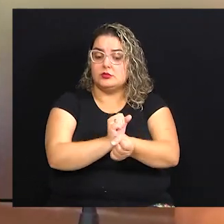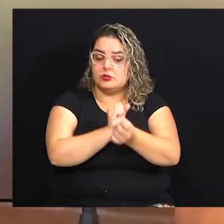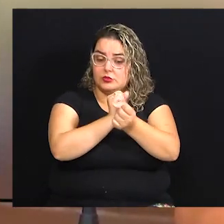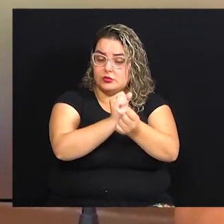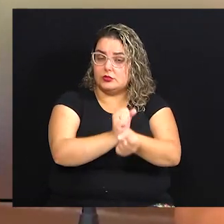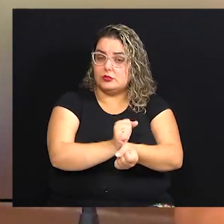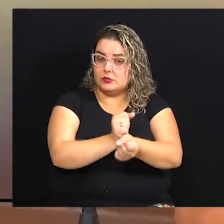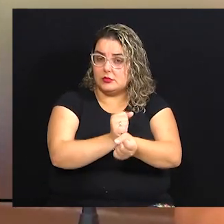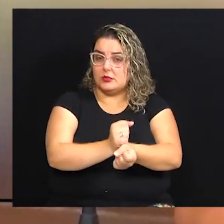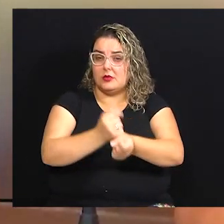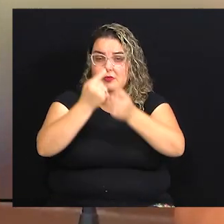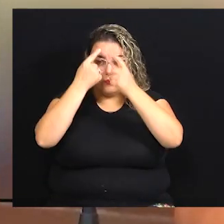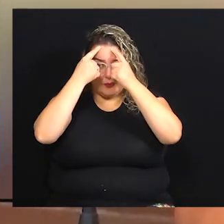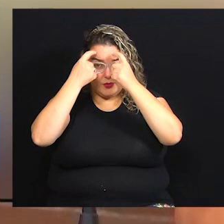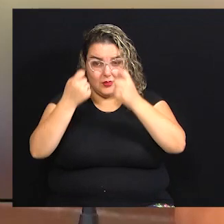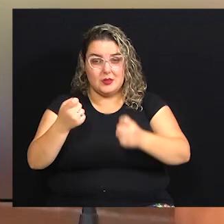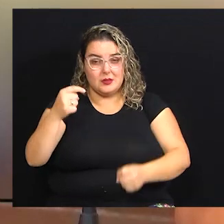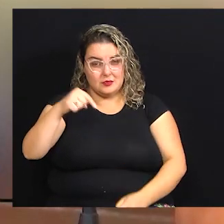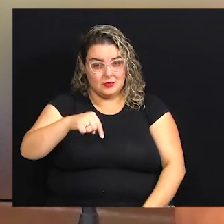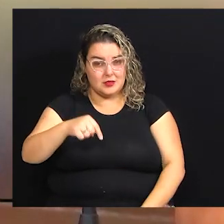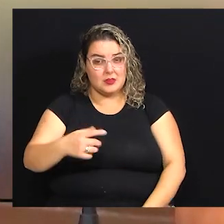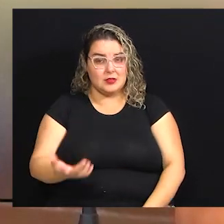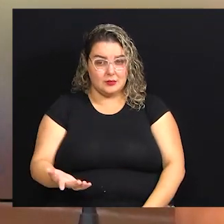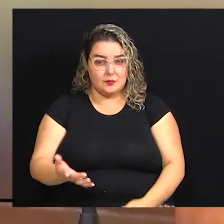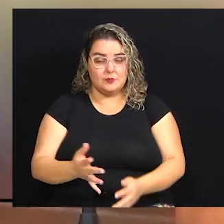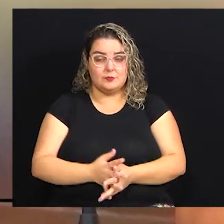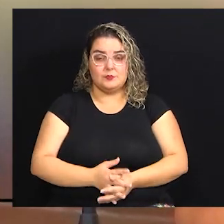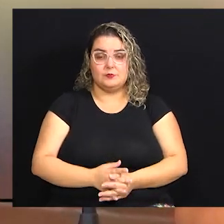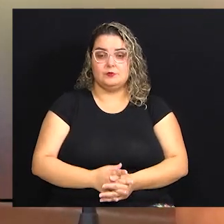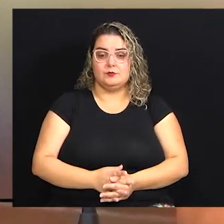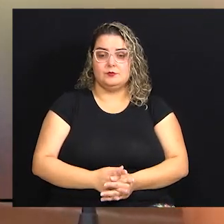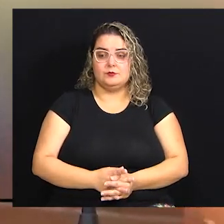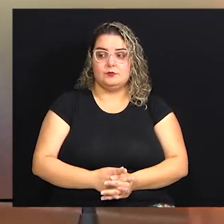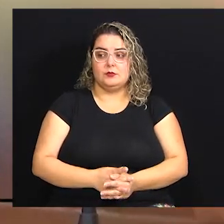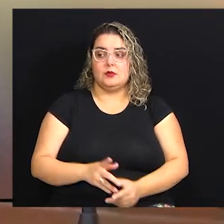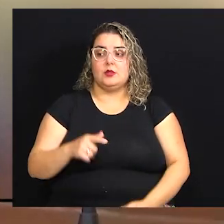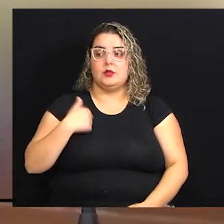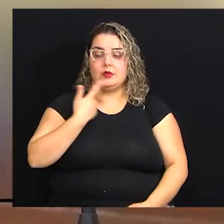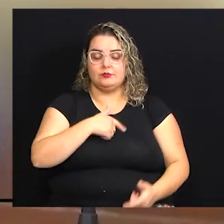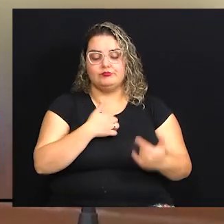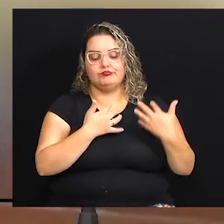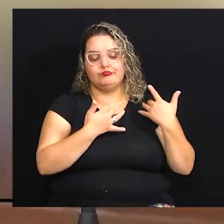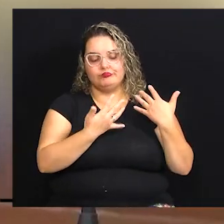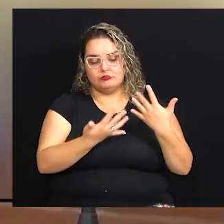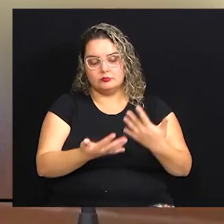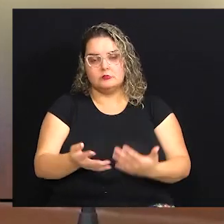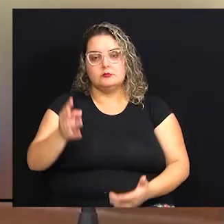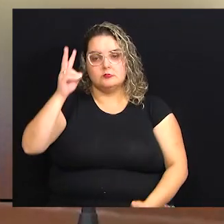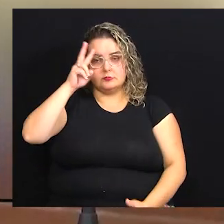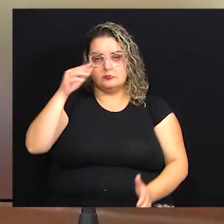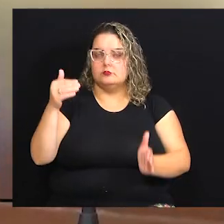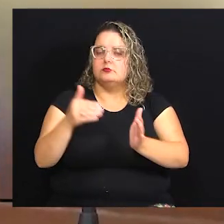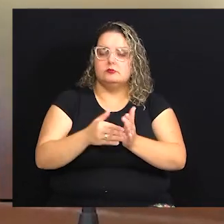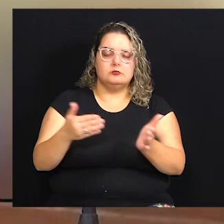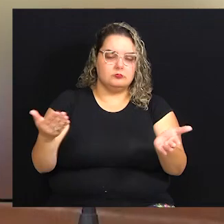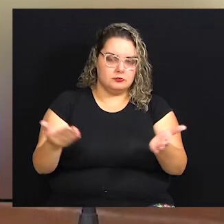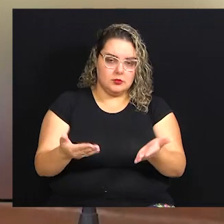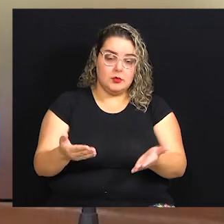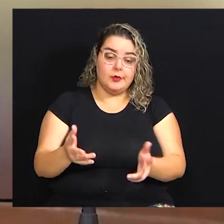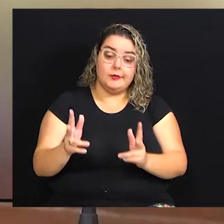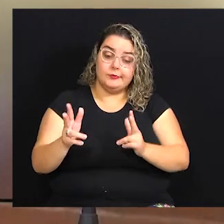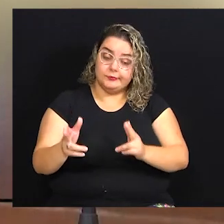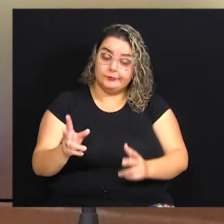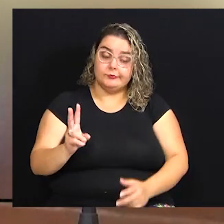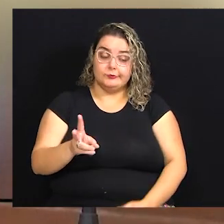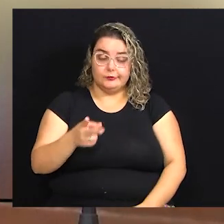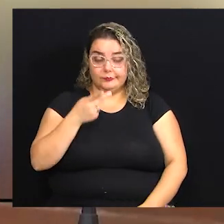escravização muito violento, né? E a gente carrega esse histórico até hoje. Mas como a